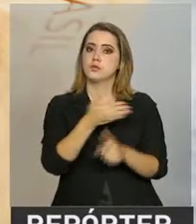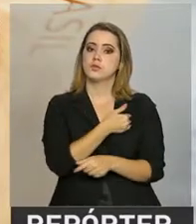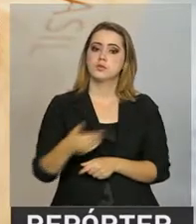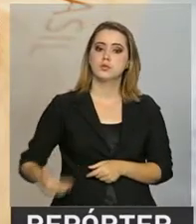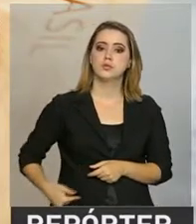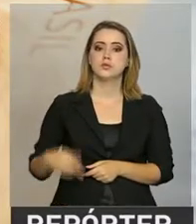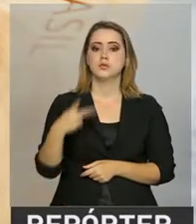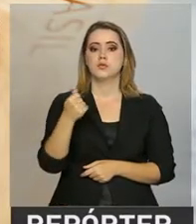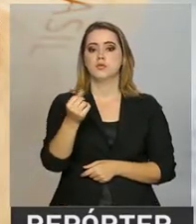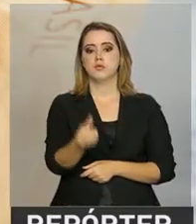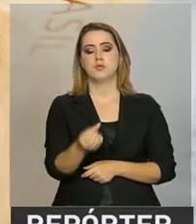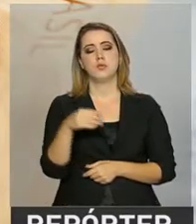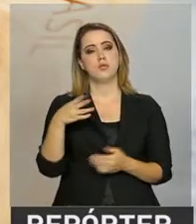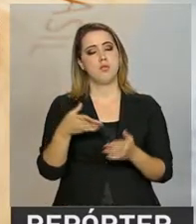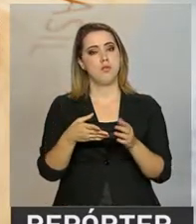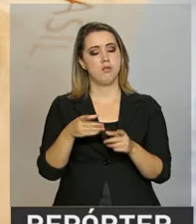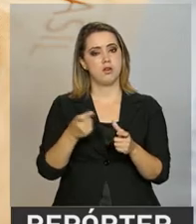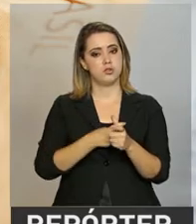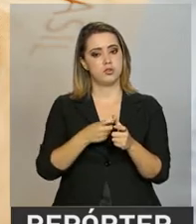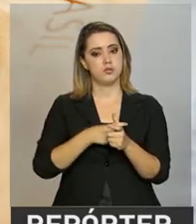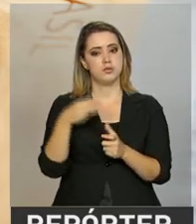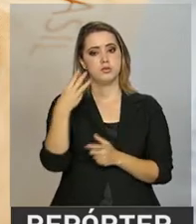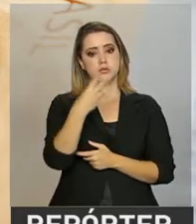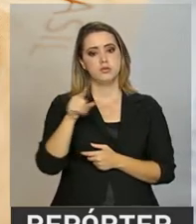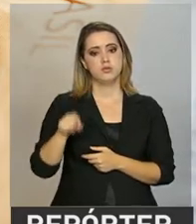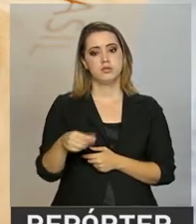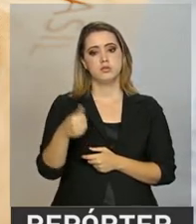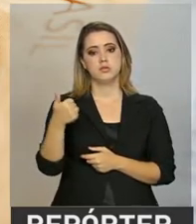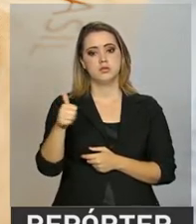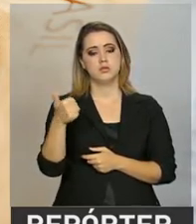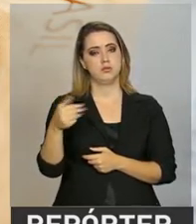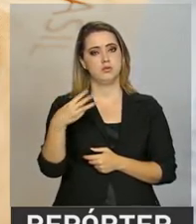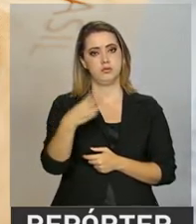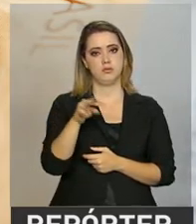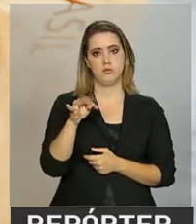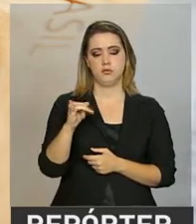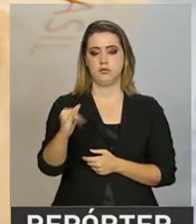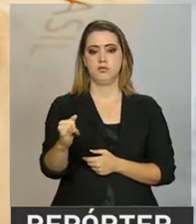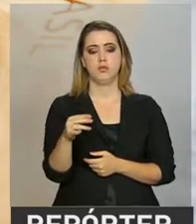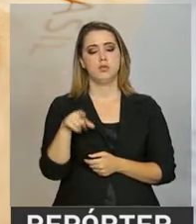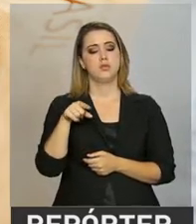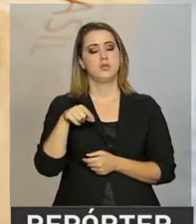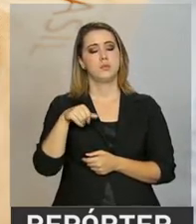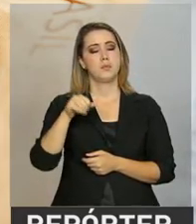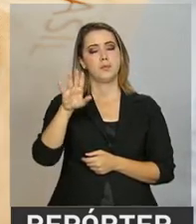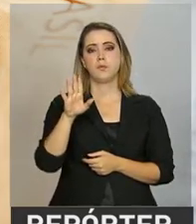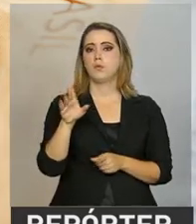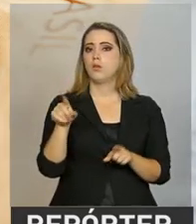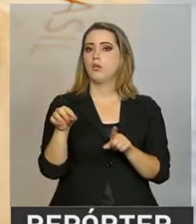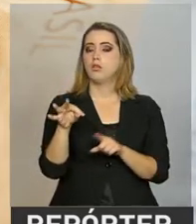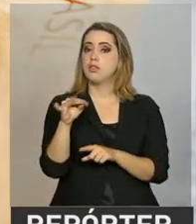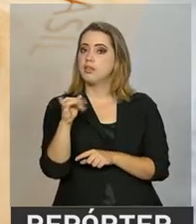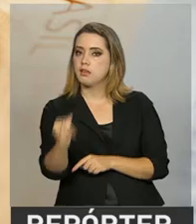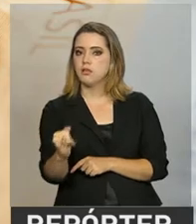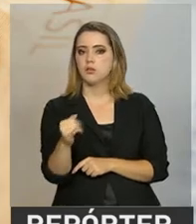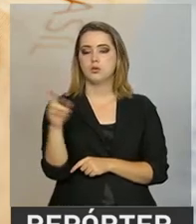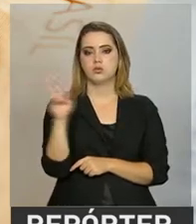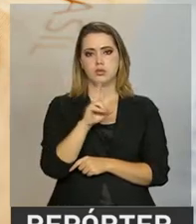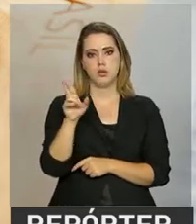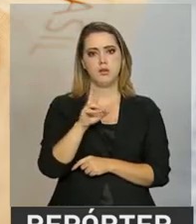2016 essa dívida chegou a 3 trilhões 113 bilhões de reais o que representa um aumento